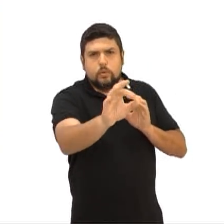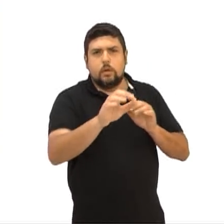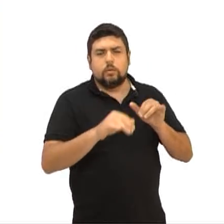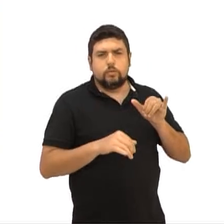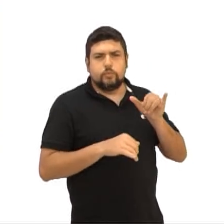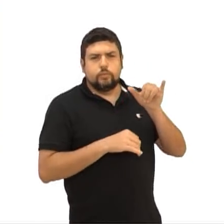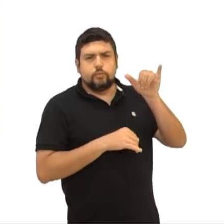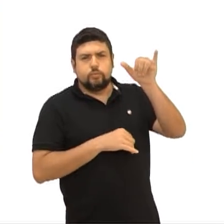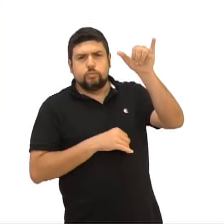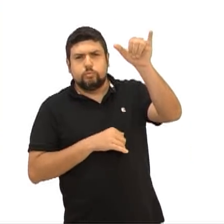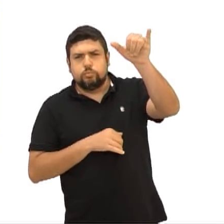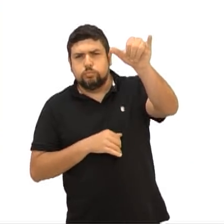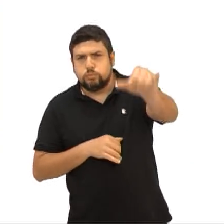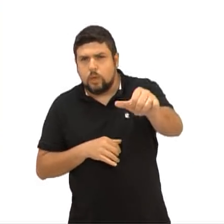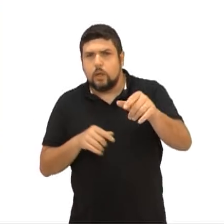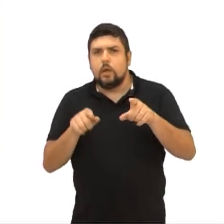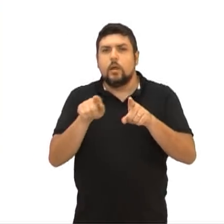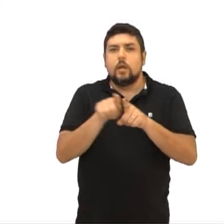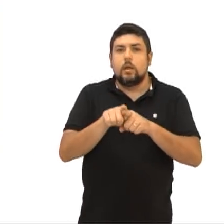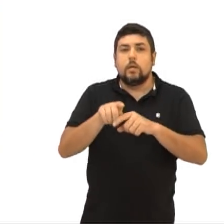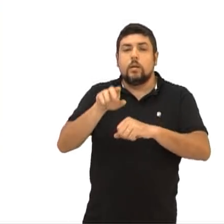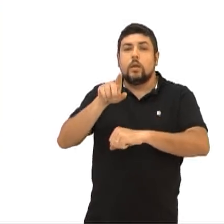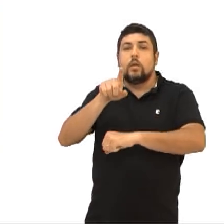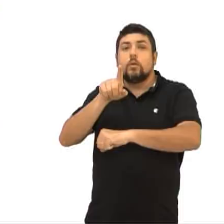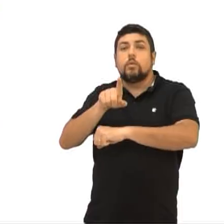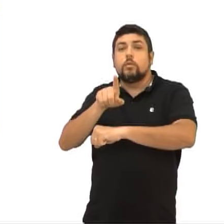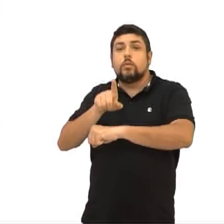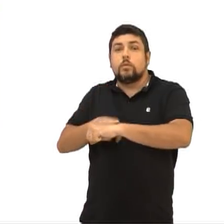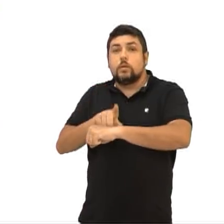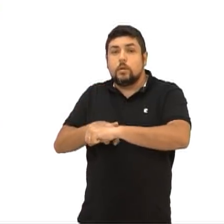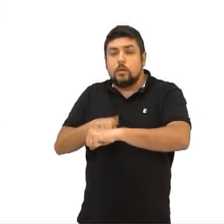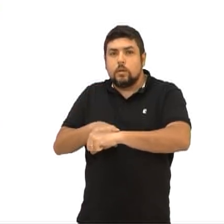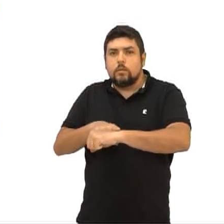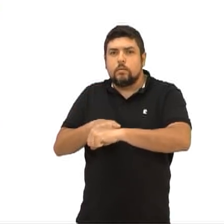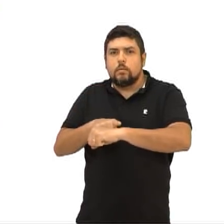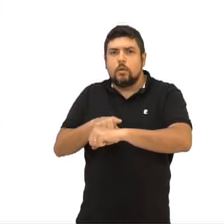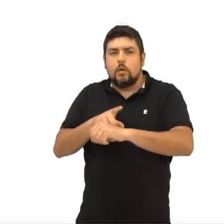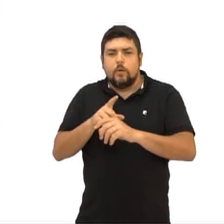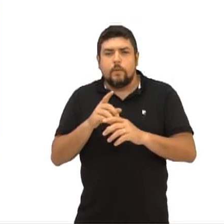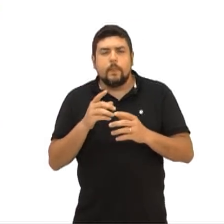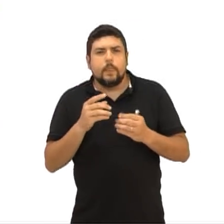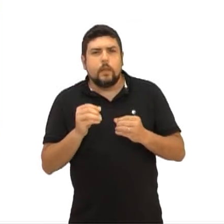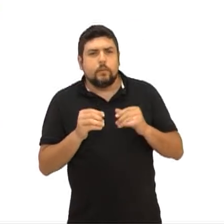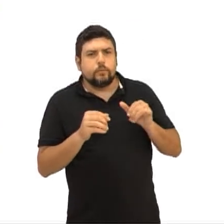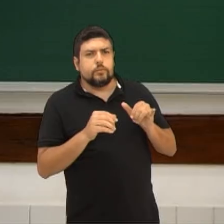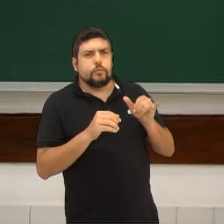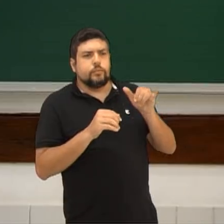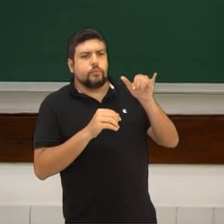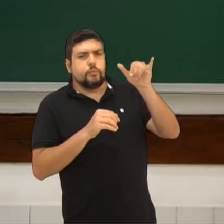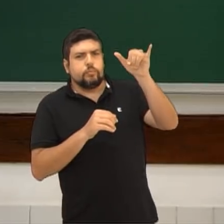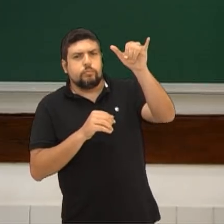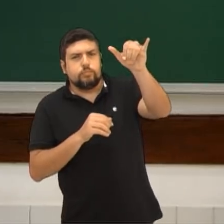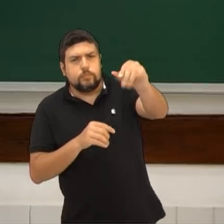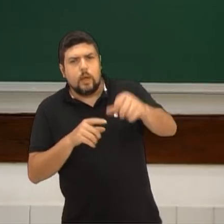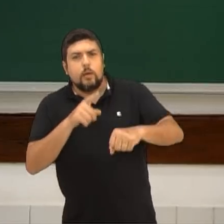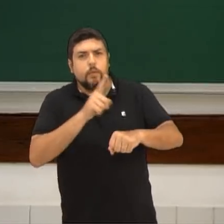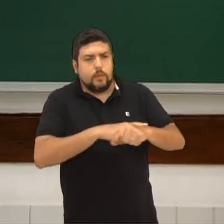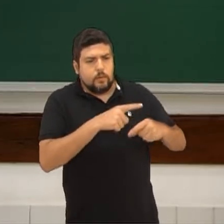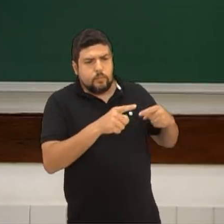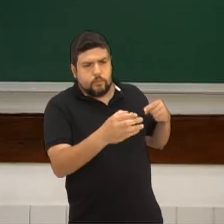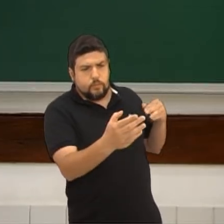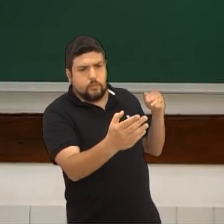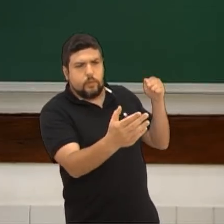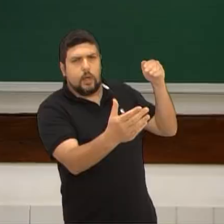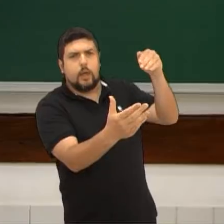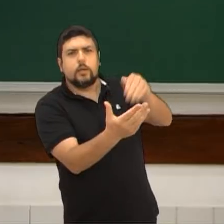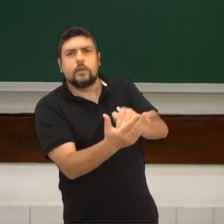em percorrê-la nos dá a ideia de velocidade média desenvolvida por esse avião. Então, nesse caso, a